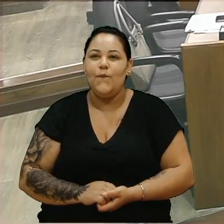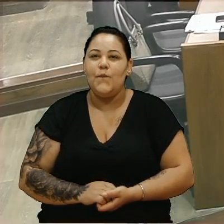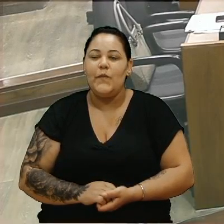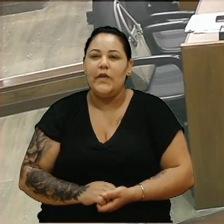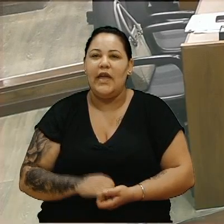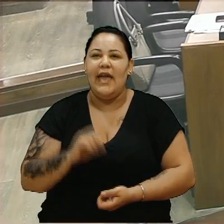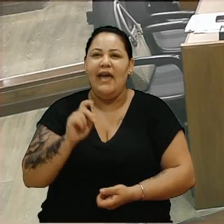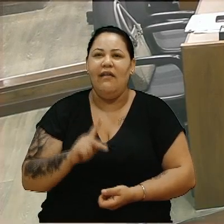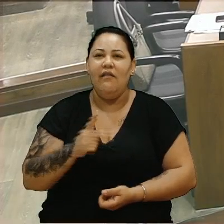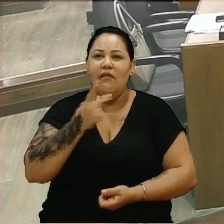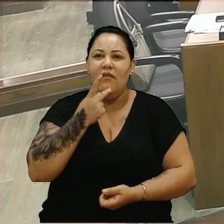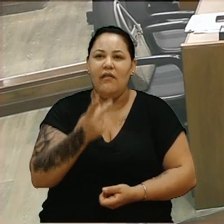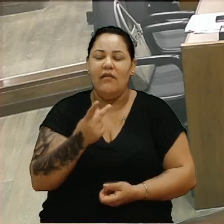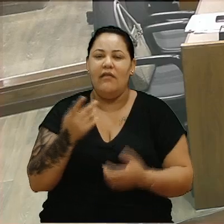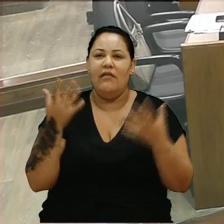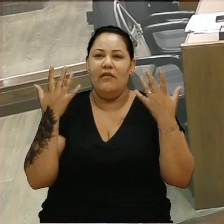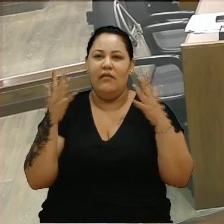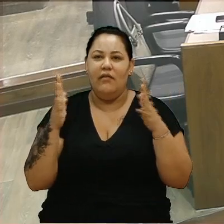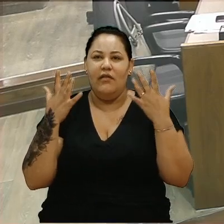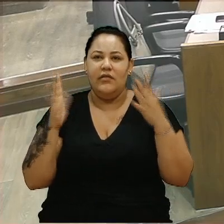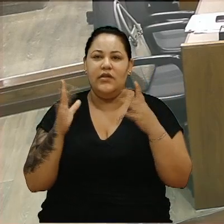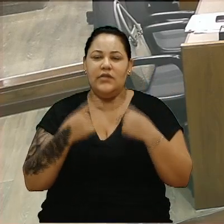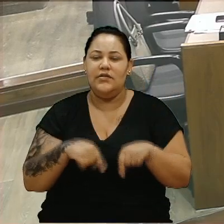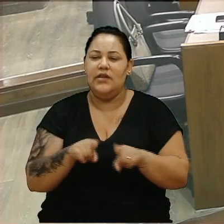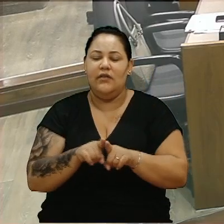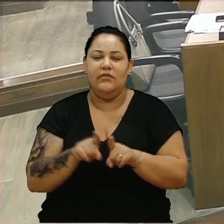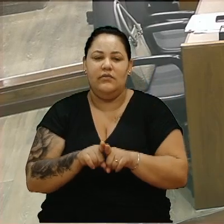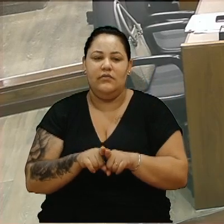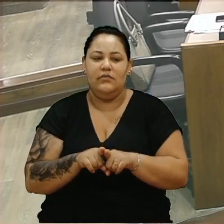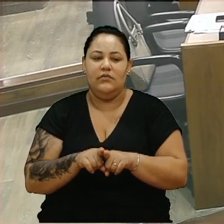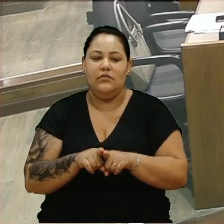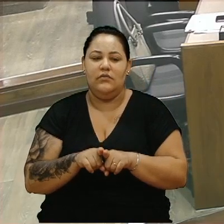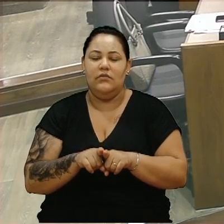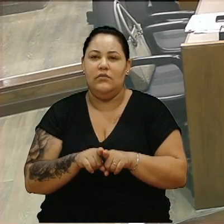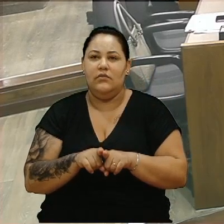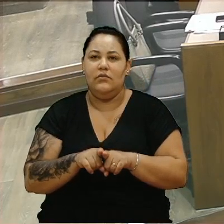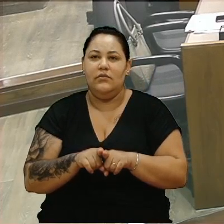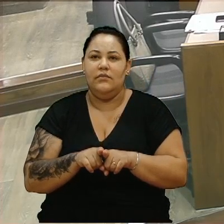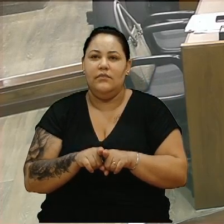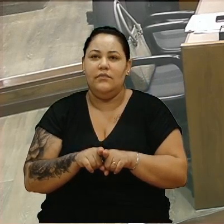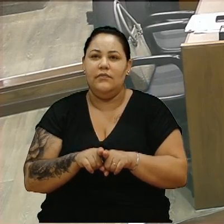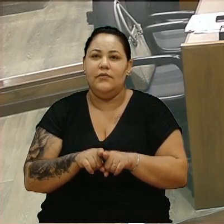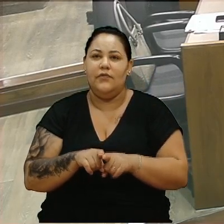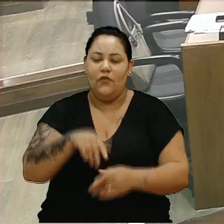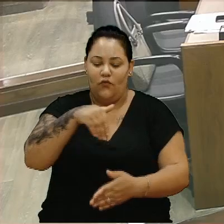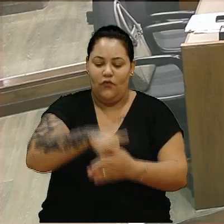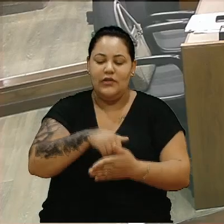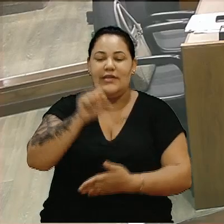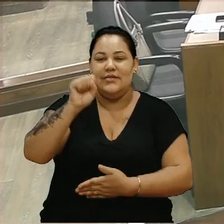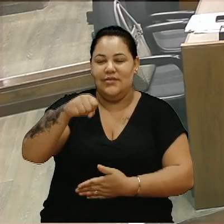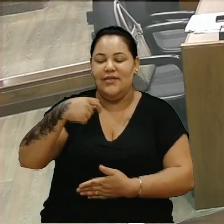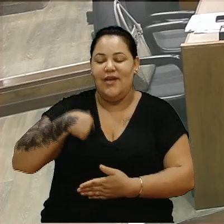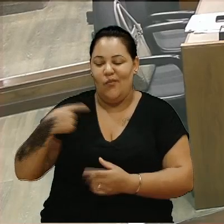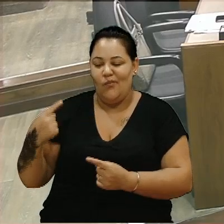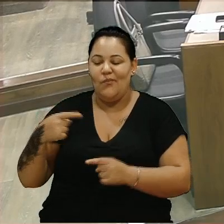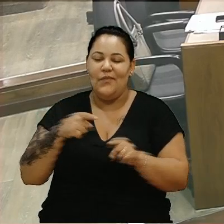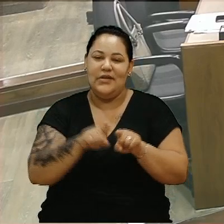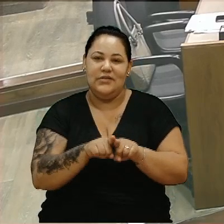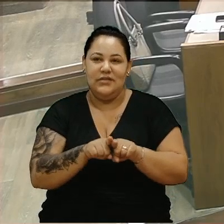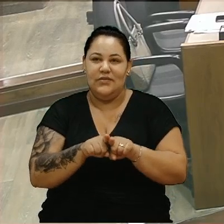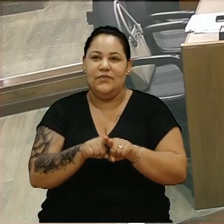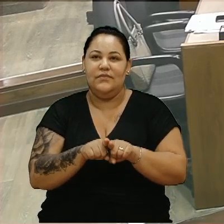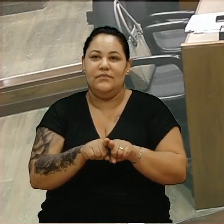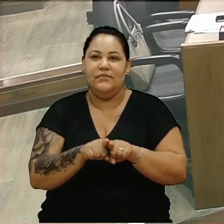frente, pela criação. Certamente, no momento oportuno, nós vamos estar votando sim. Sou parceiro, né?